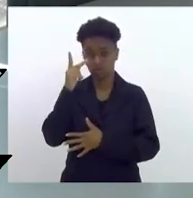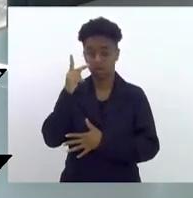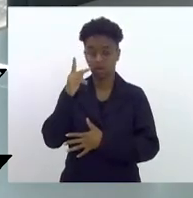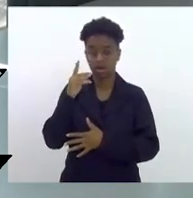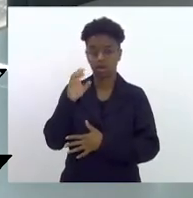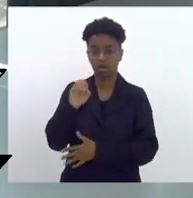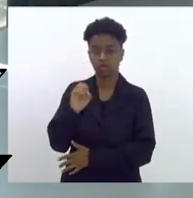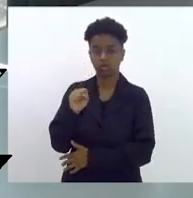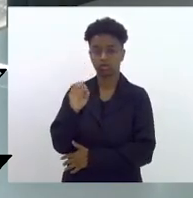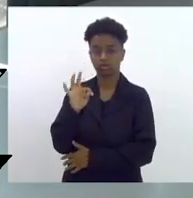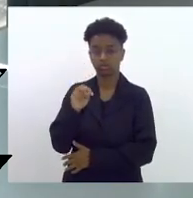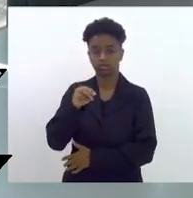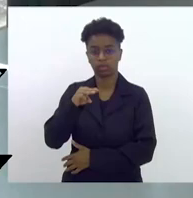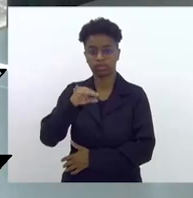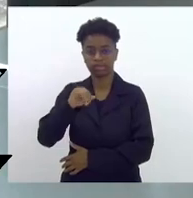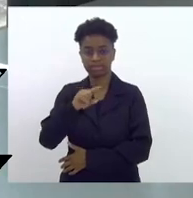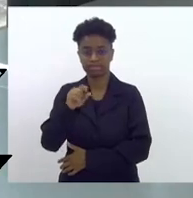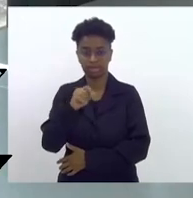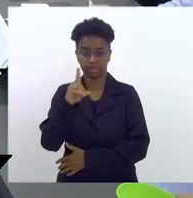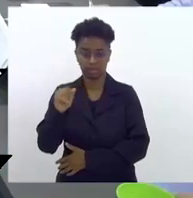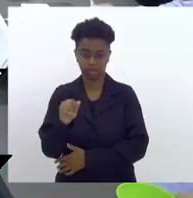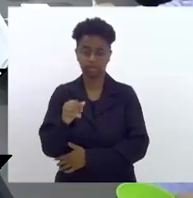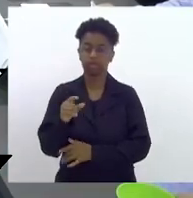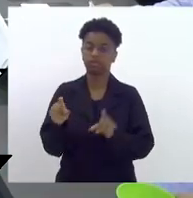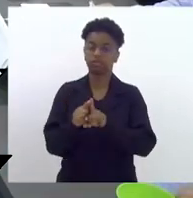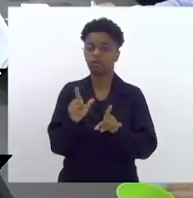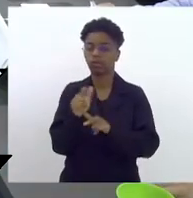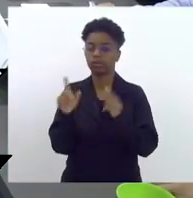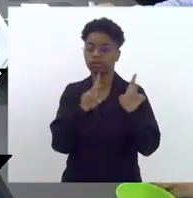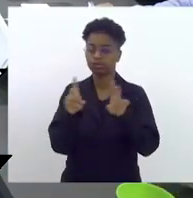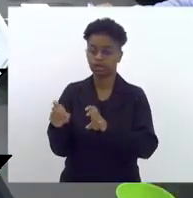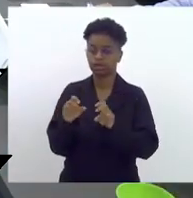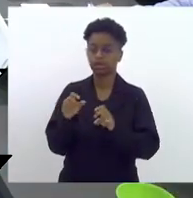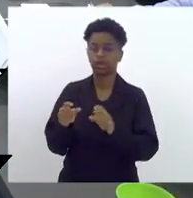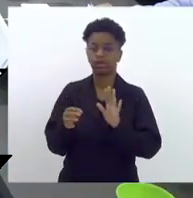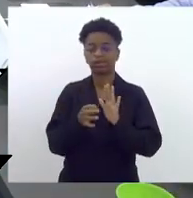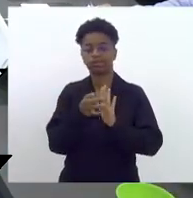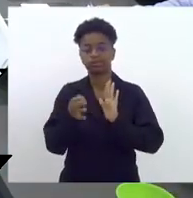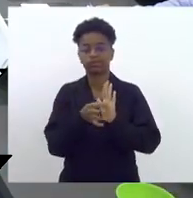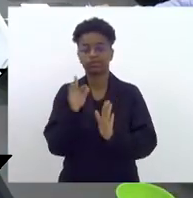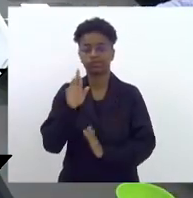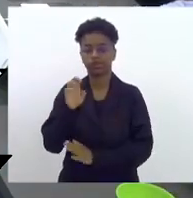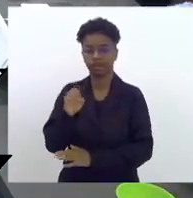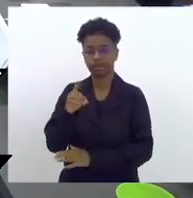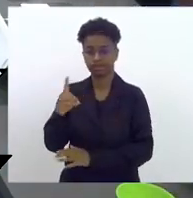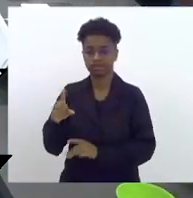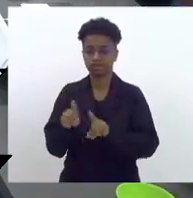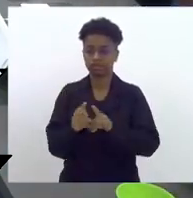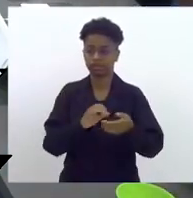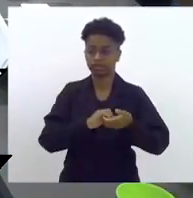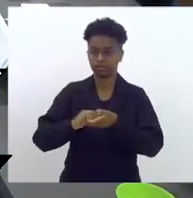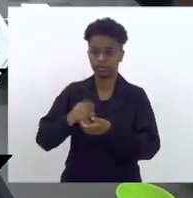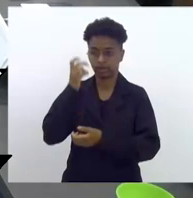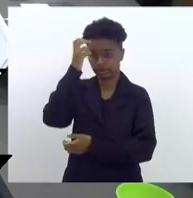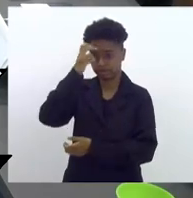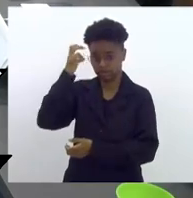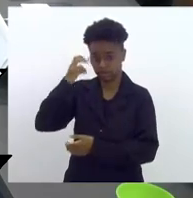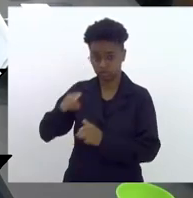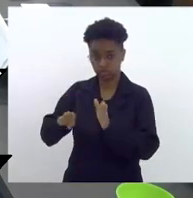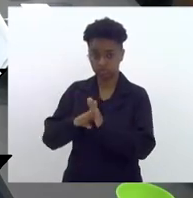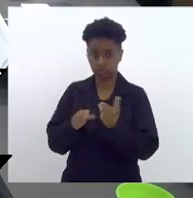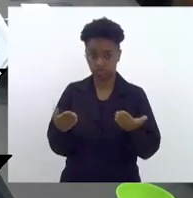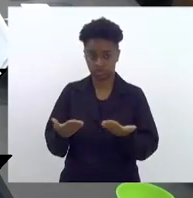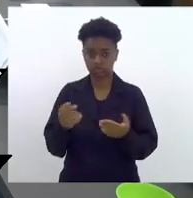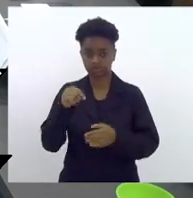outras providências para parecer Deputado Fred Pacheco saudando a nova deputada Verônica pela presença